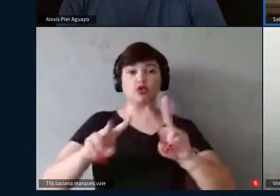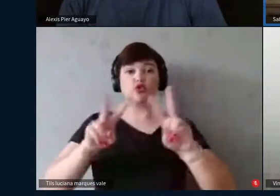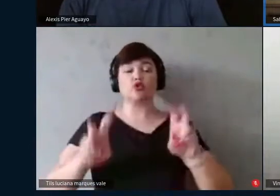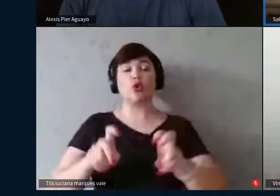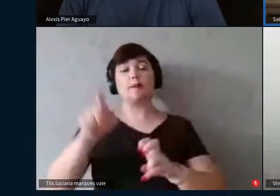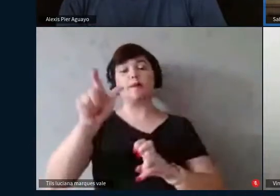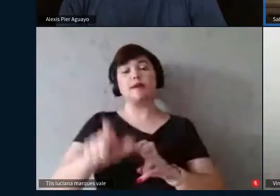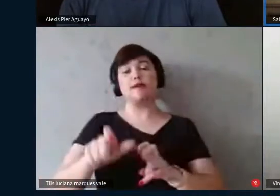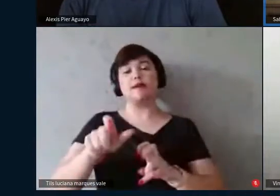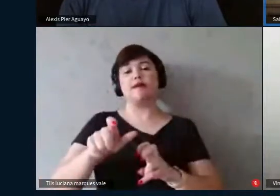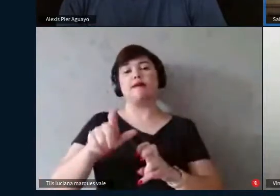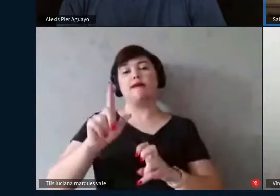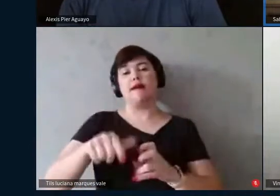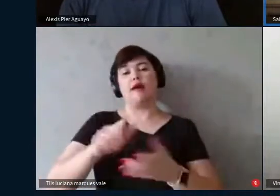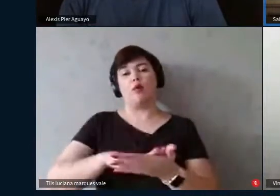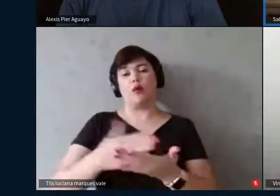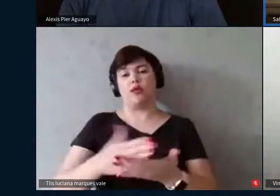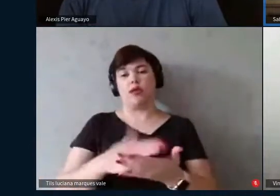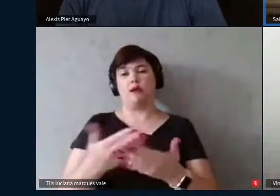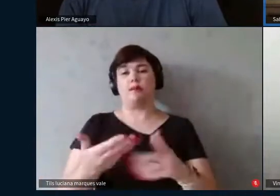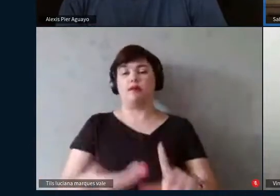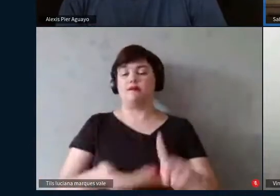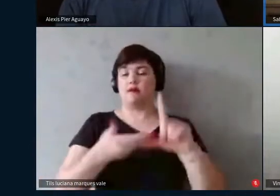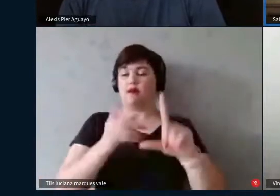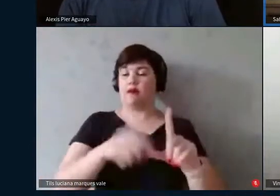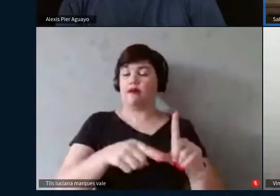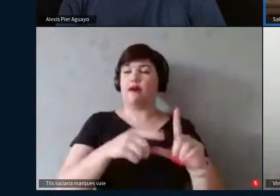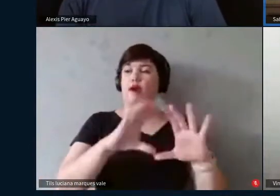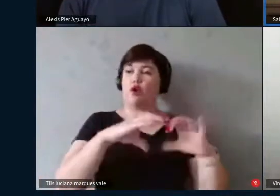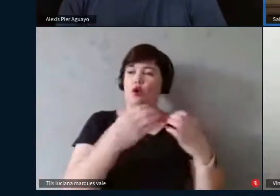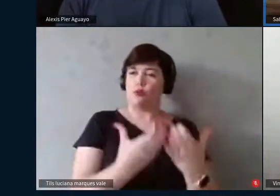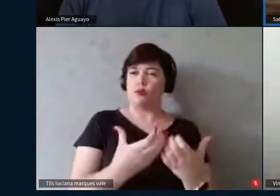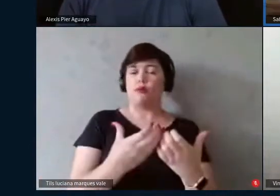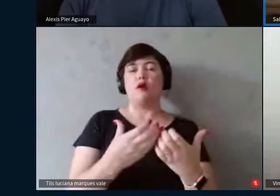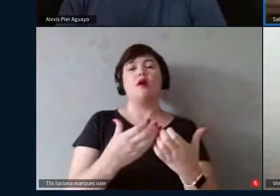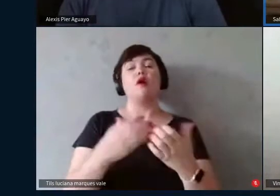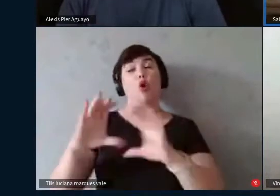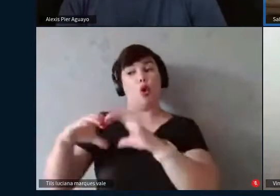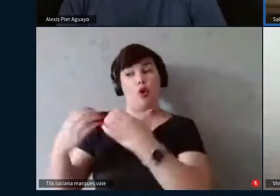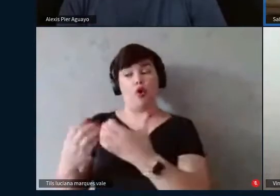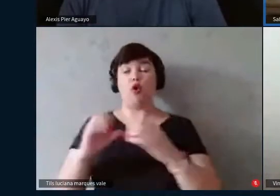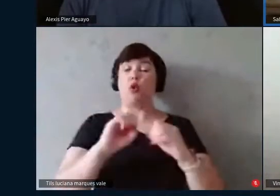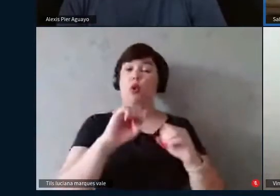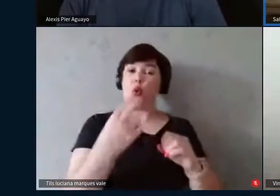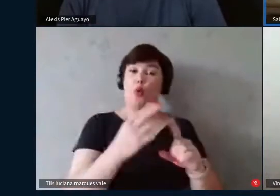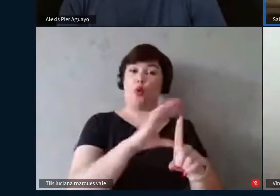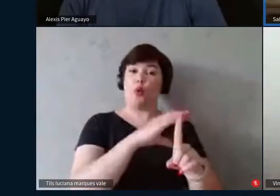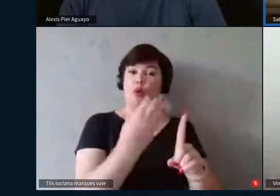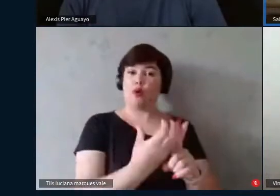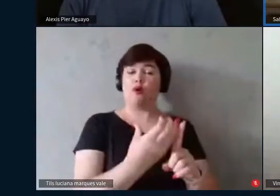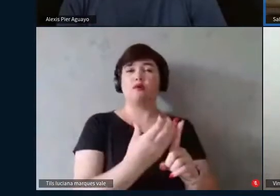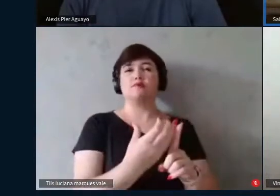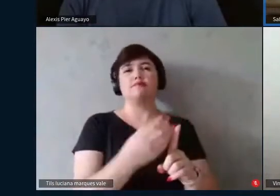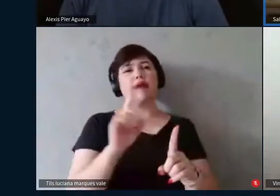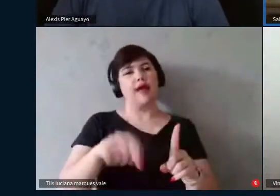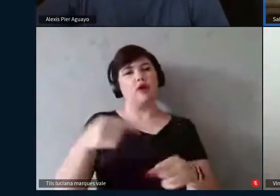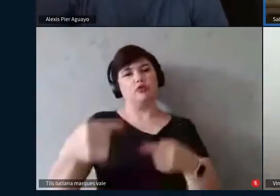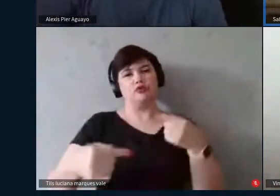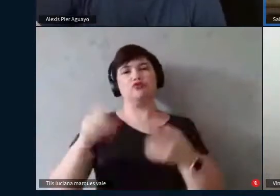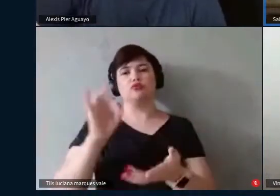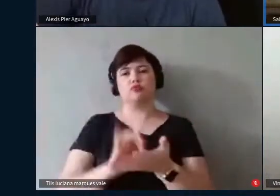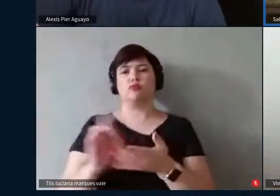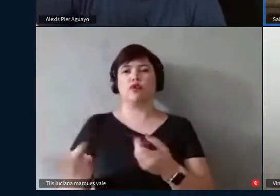intérprete da TV Câmara comunitário de conferências, né? É uma discussão que, de fato, poderia ser retomada